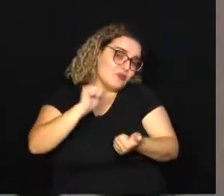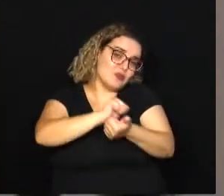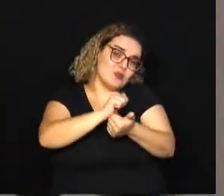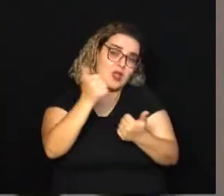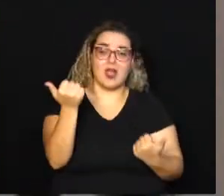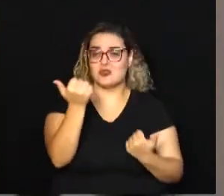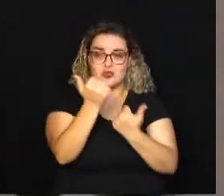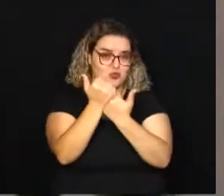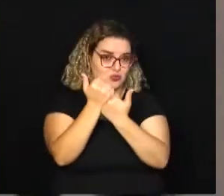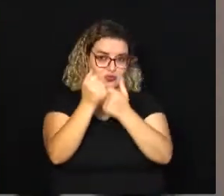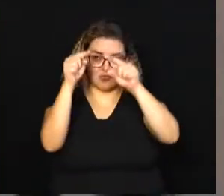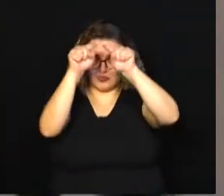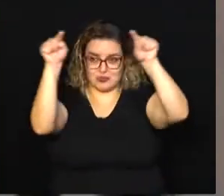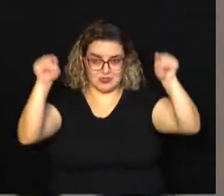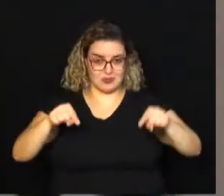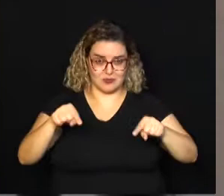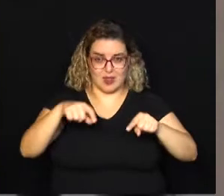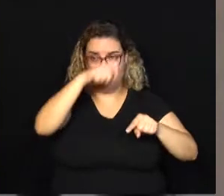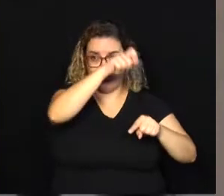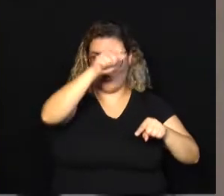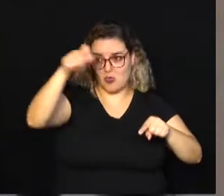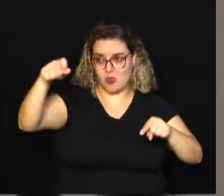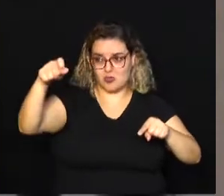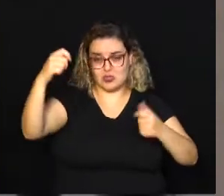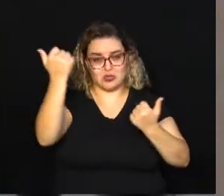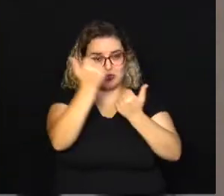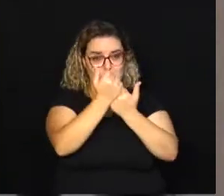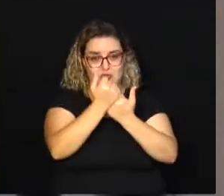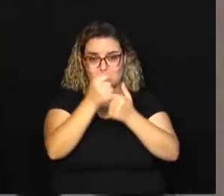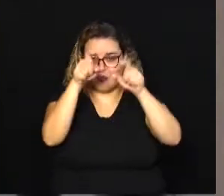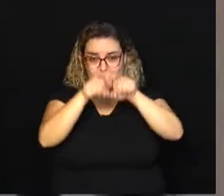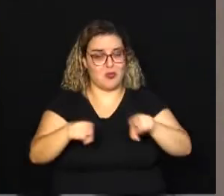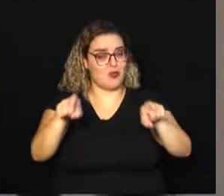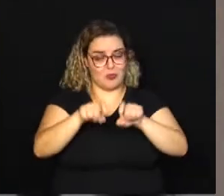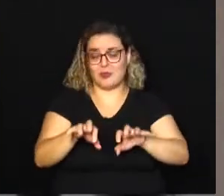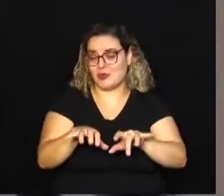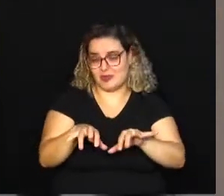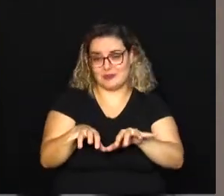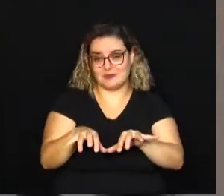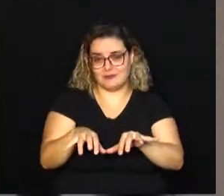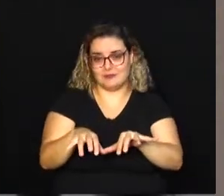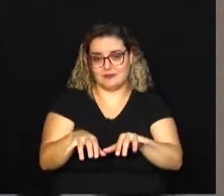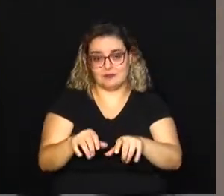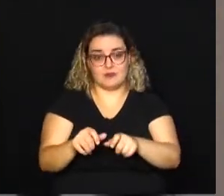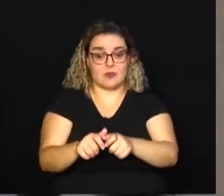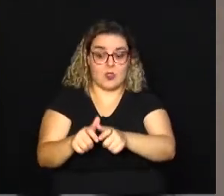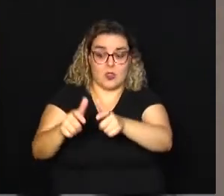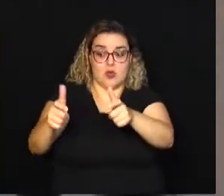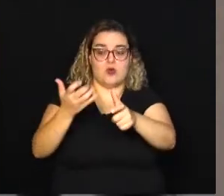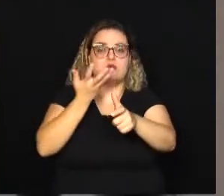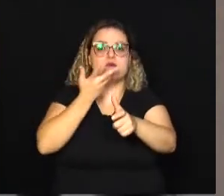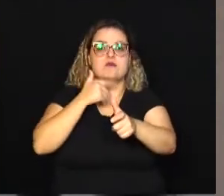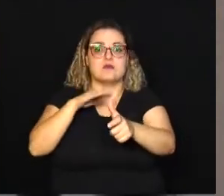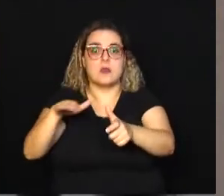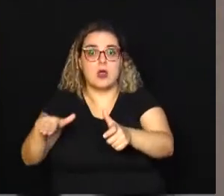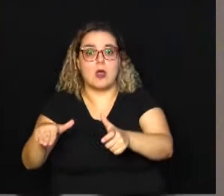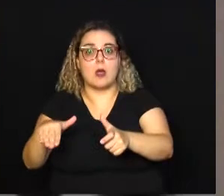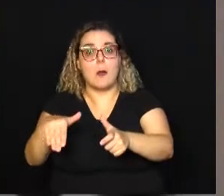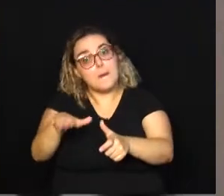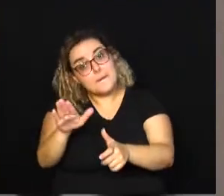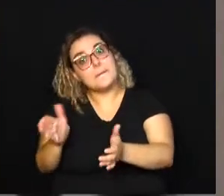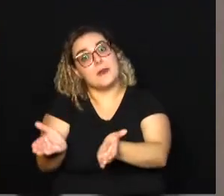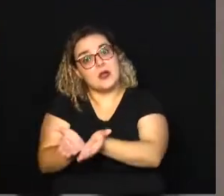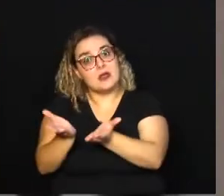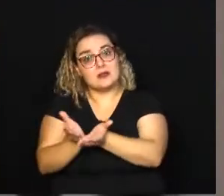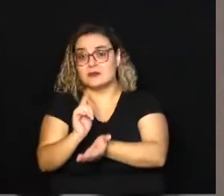do computador. E mais ainda, muitas crianças, né, principalmente das camadas mais baixas, sem banda